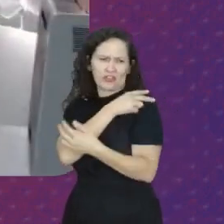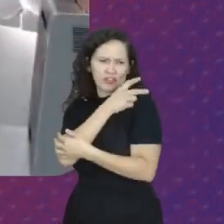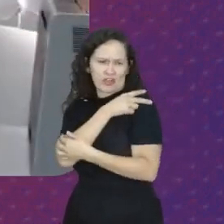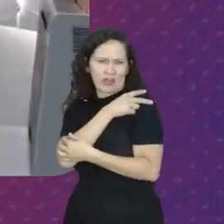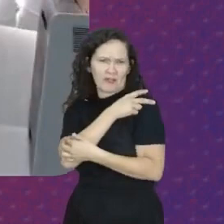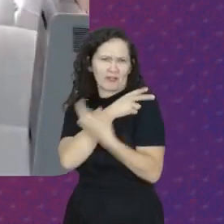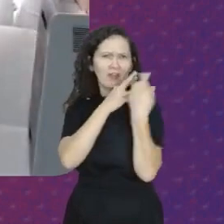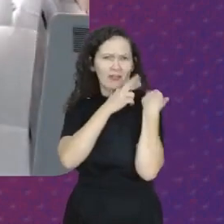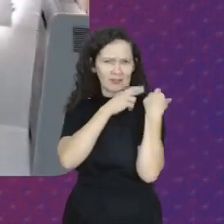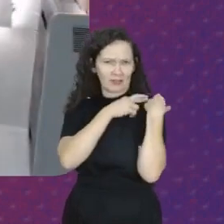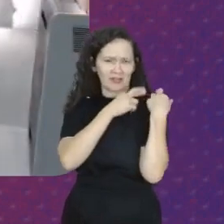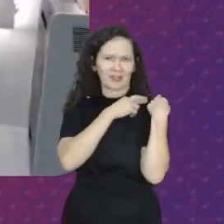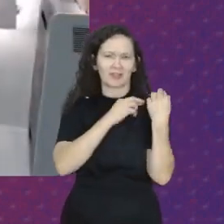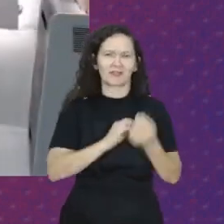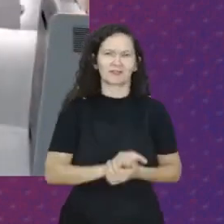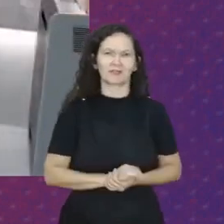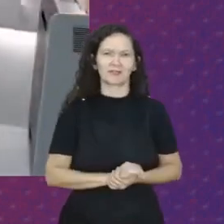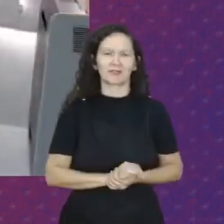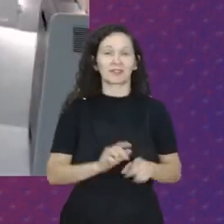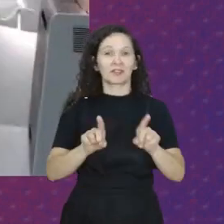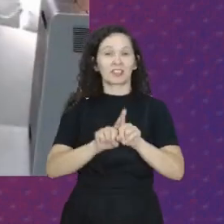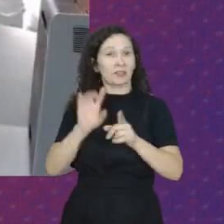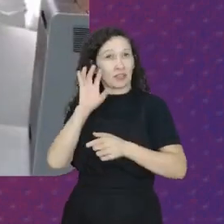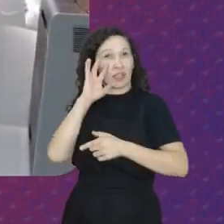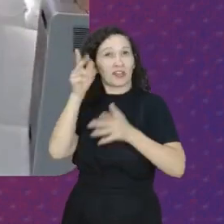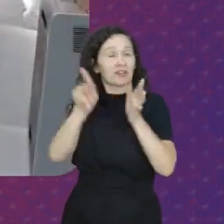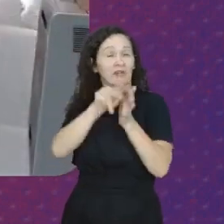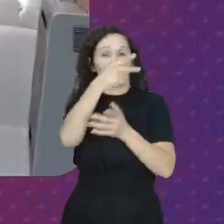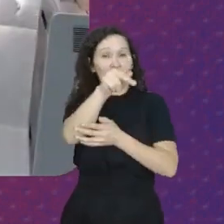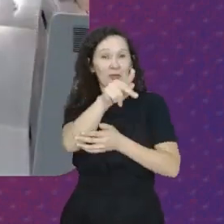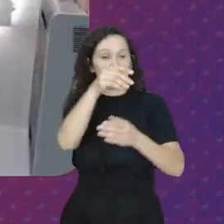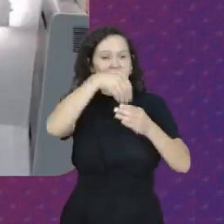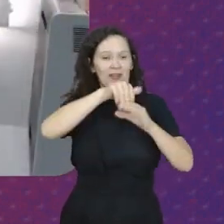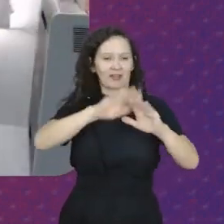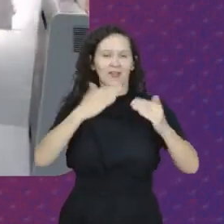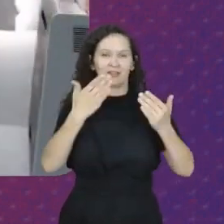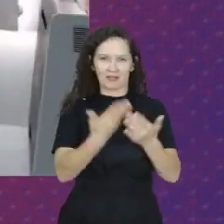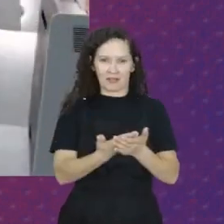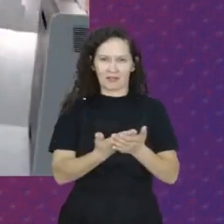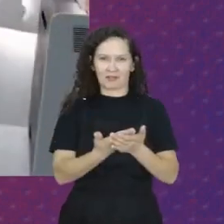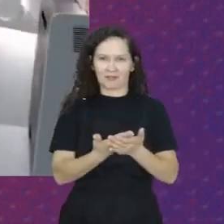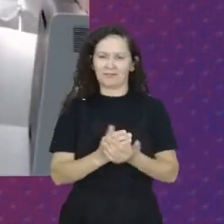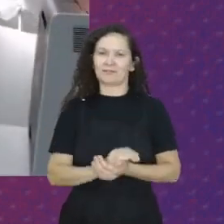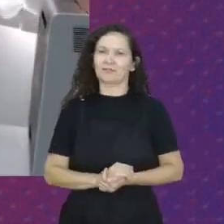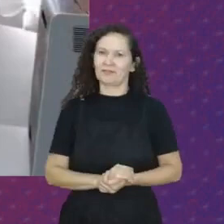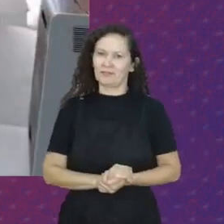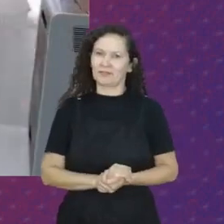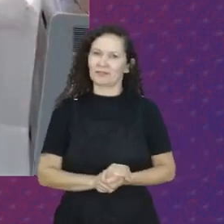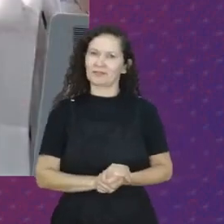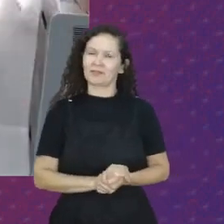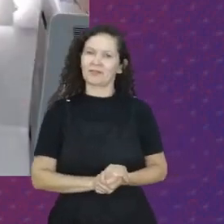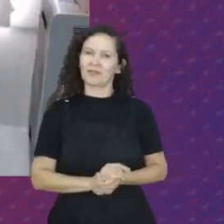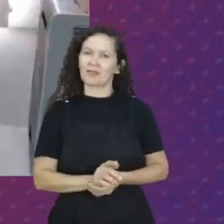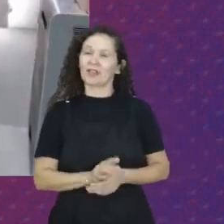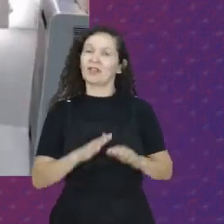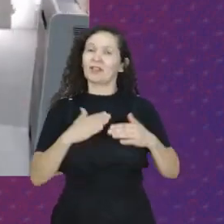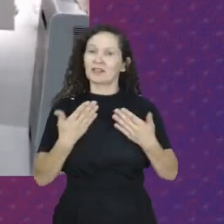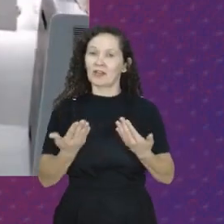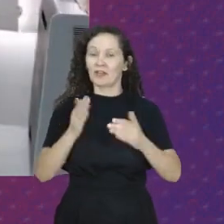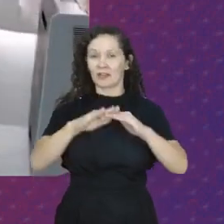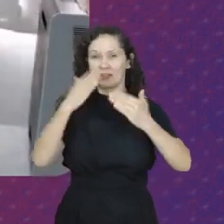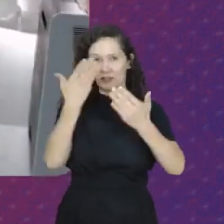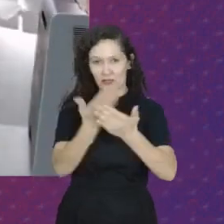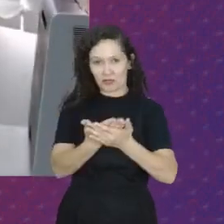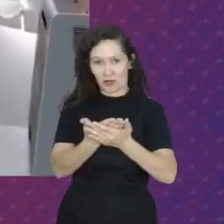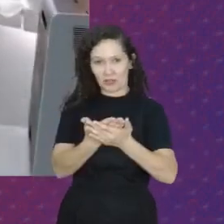né, e de tomada de decisões na escola. Então, normalmente, nas escolas de